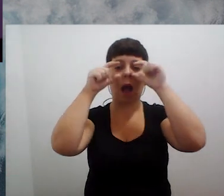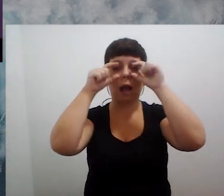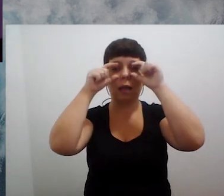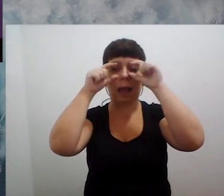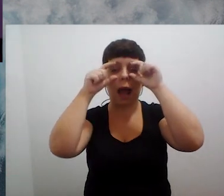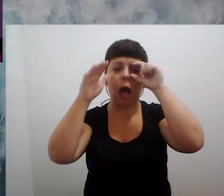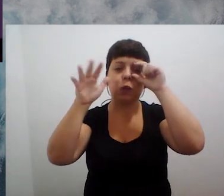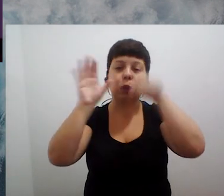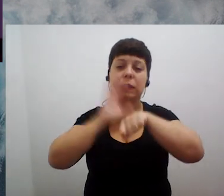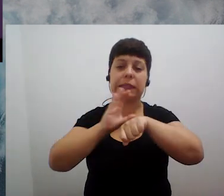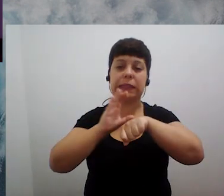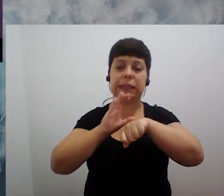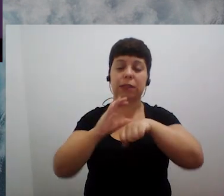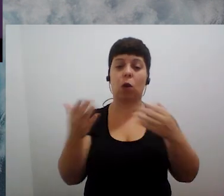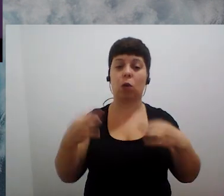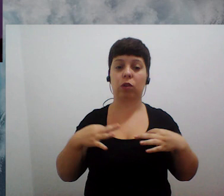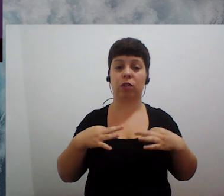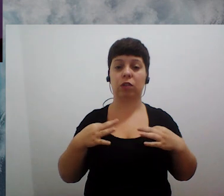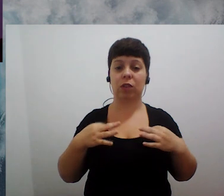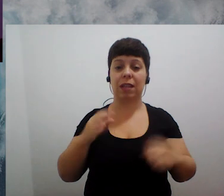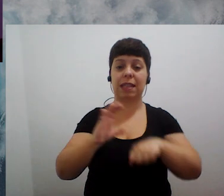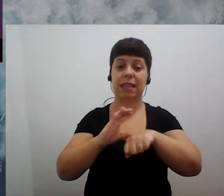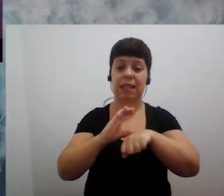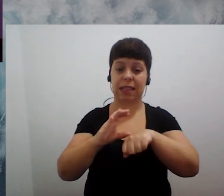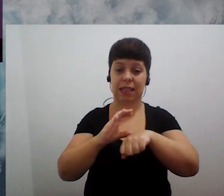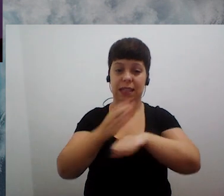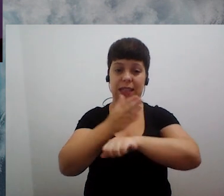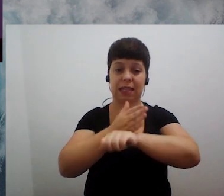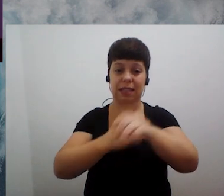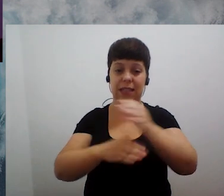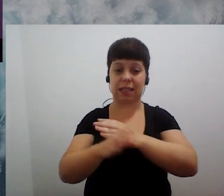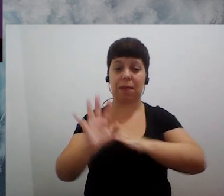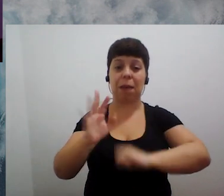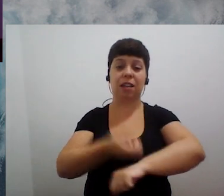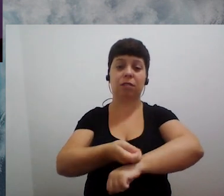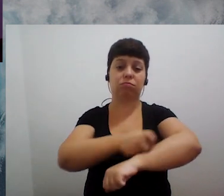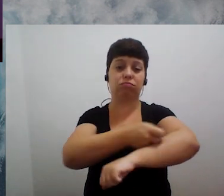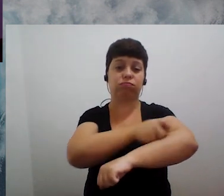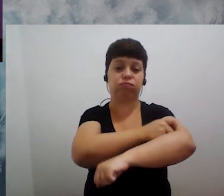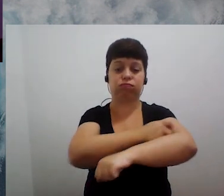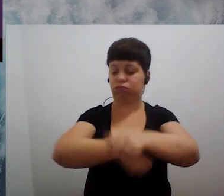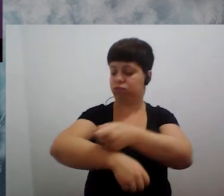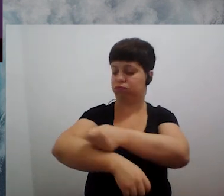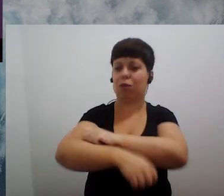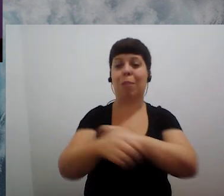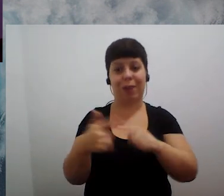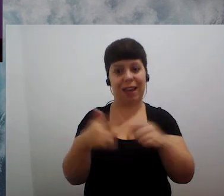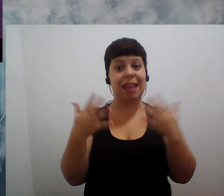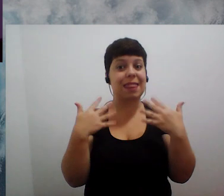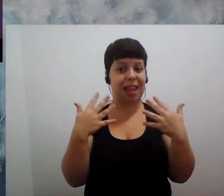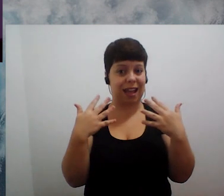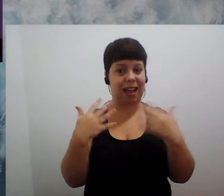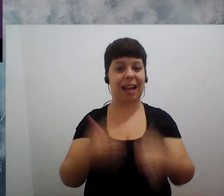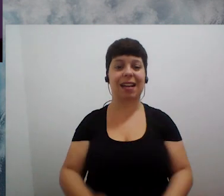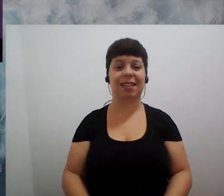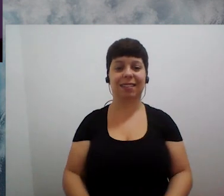Uso óculos meio quadrados e cinzentos e hoje estou vestindo uma camisa cinza de mangas longas, porém dobradas até o cotovelo, porque